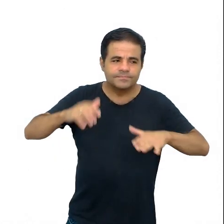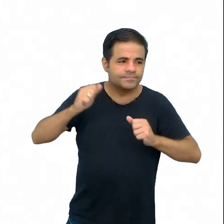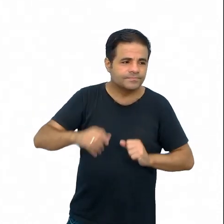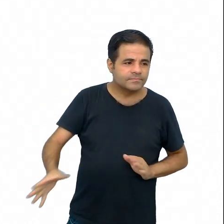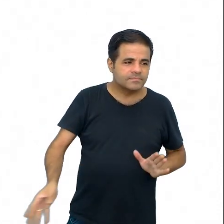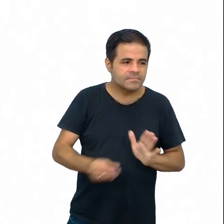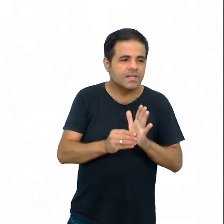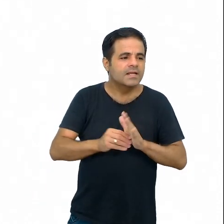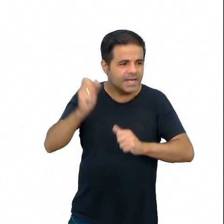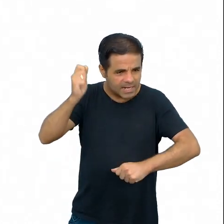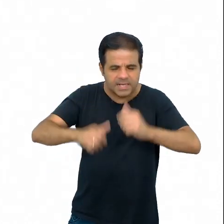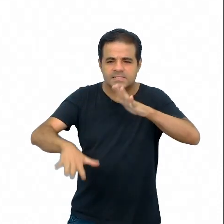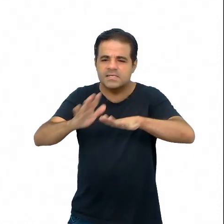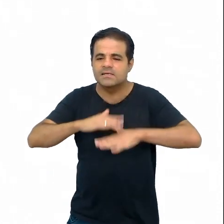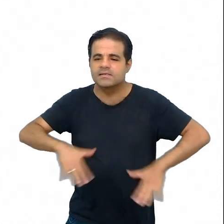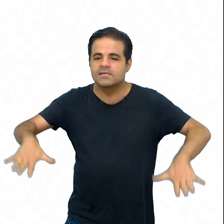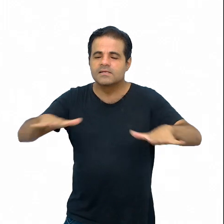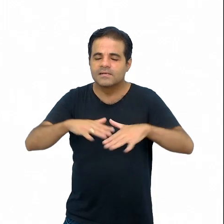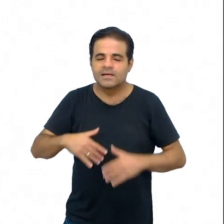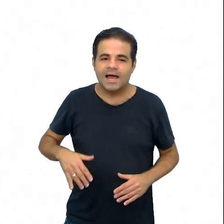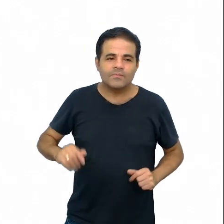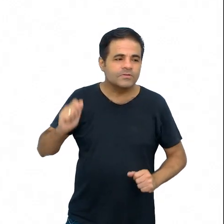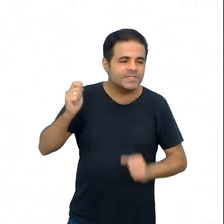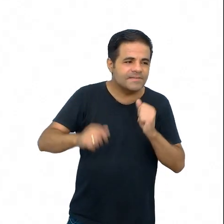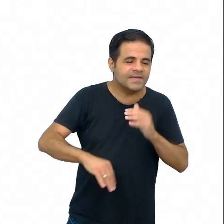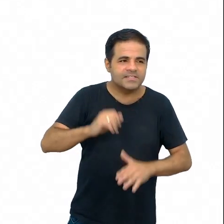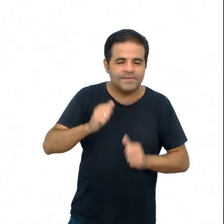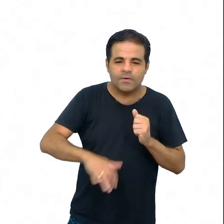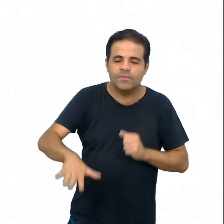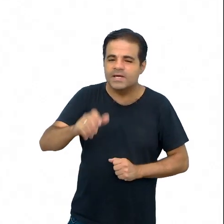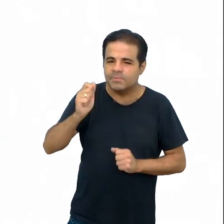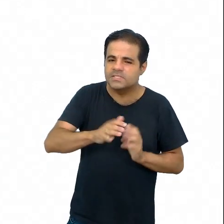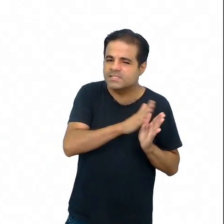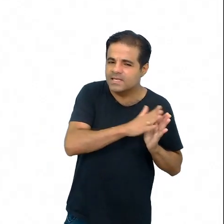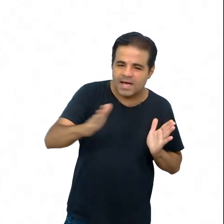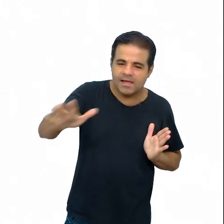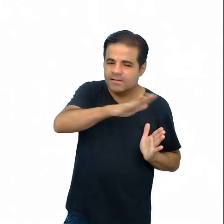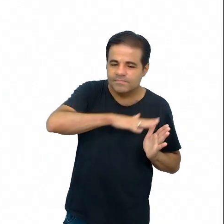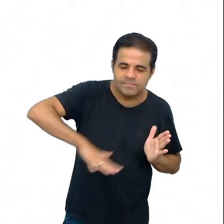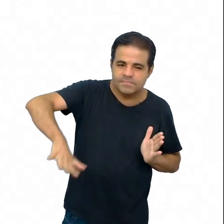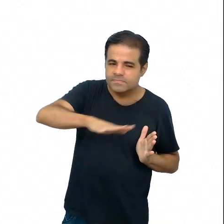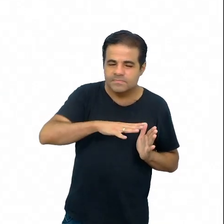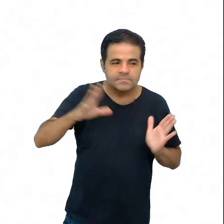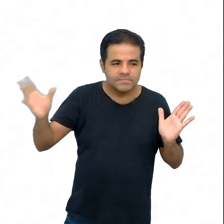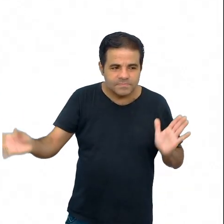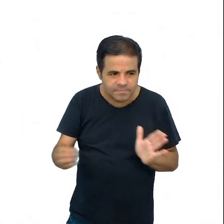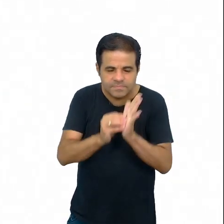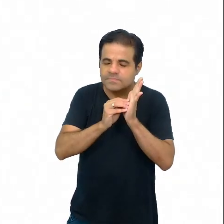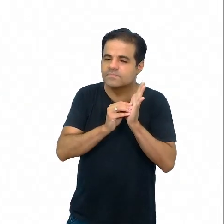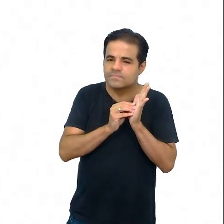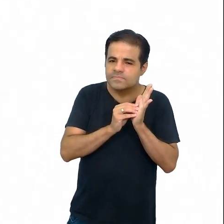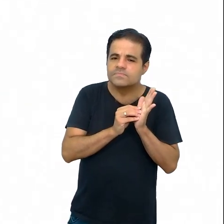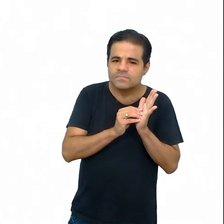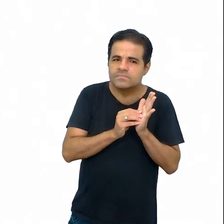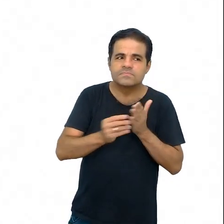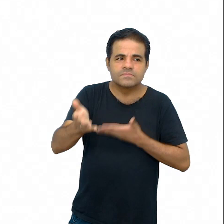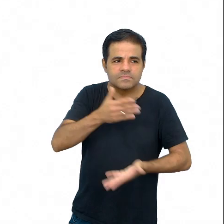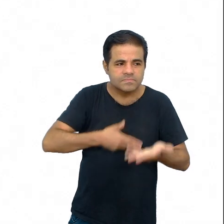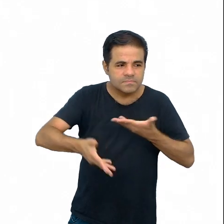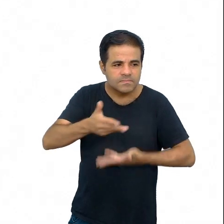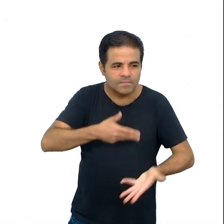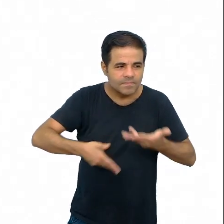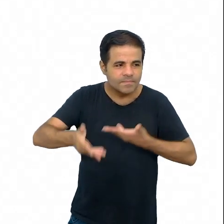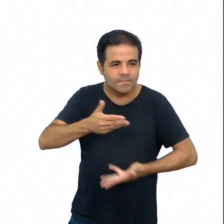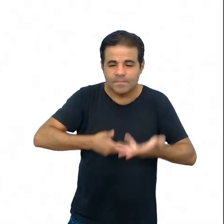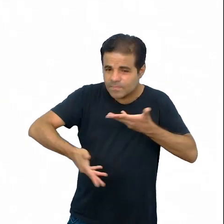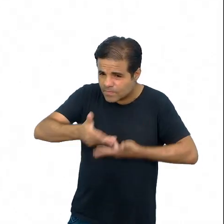ali olhar para o texto do Walter Hugo Mãe, chamado As Mais Belas Coisas do Mundo, e depois também